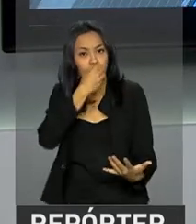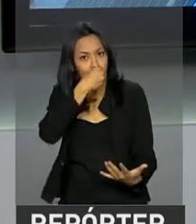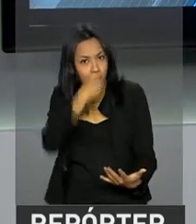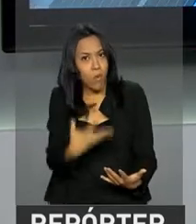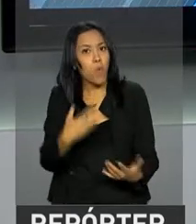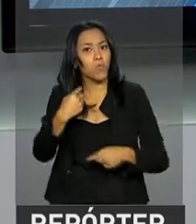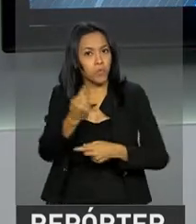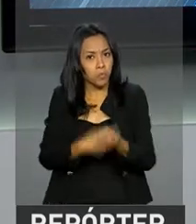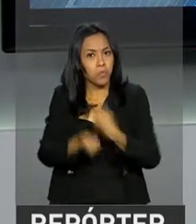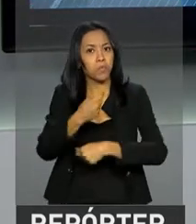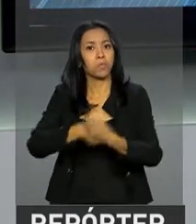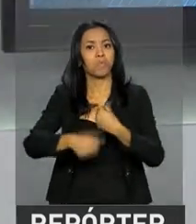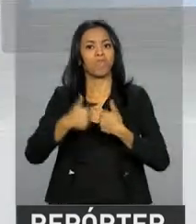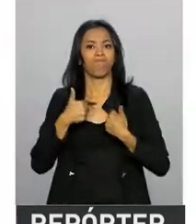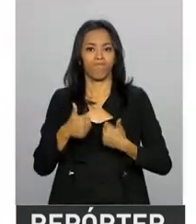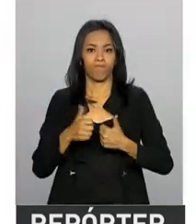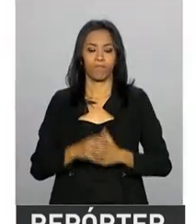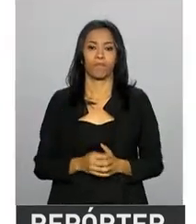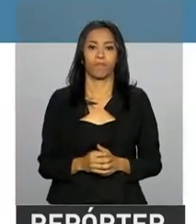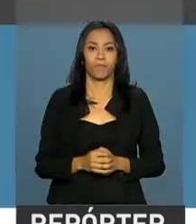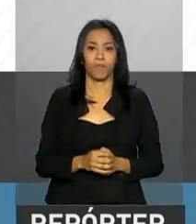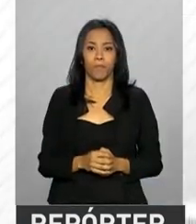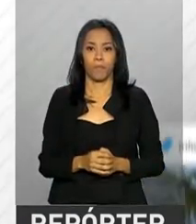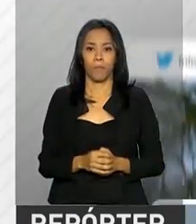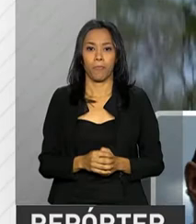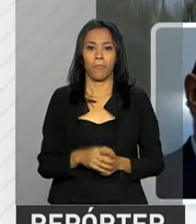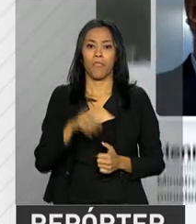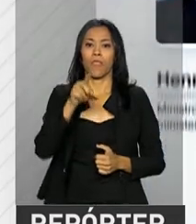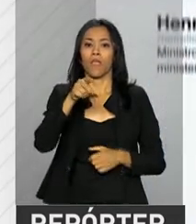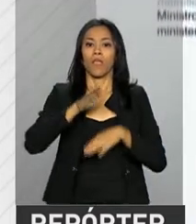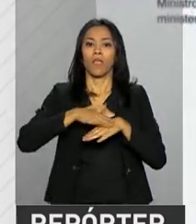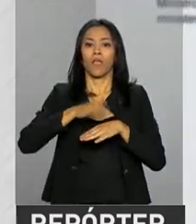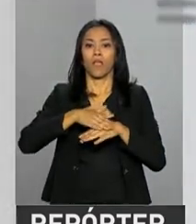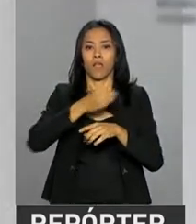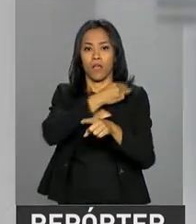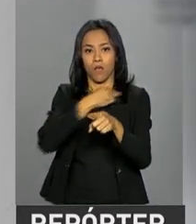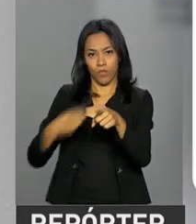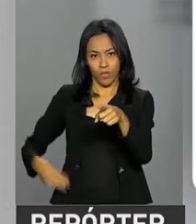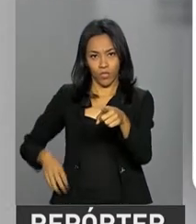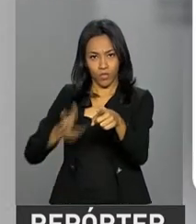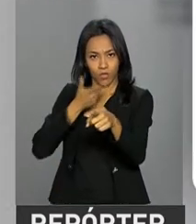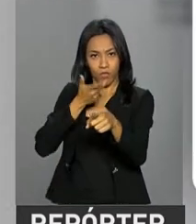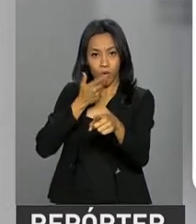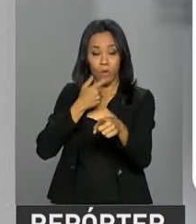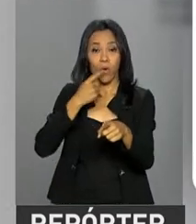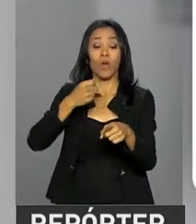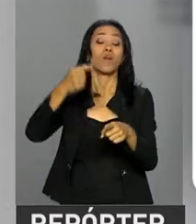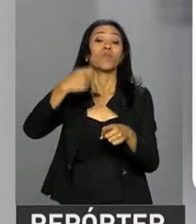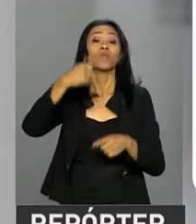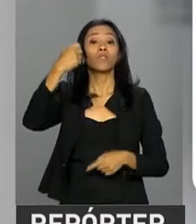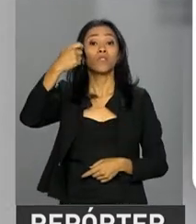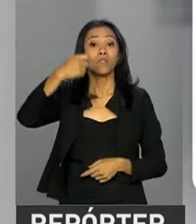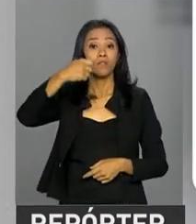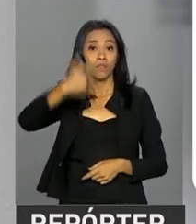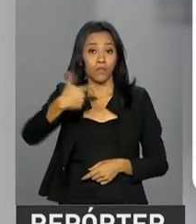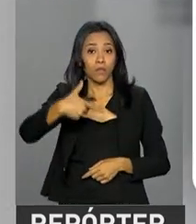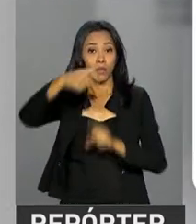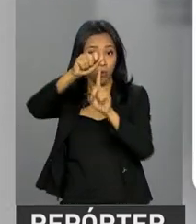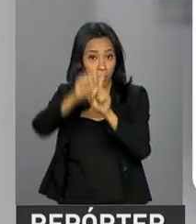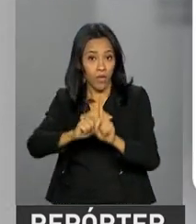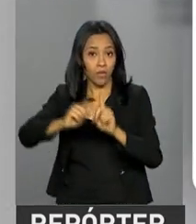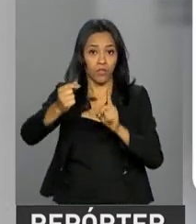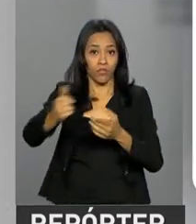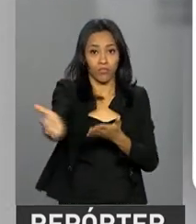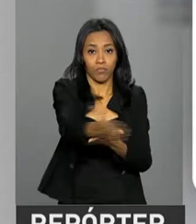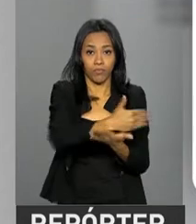da economia segundo o ministro o aumento na arrecadação pelo segundo mês consecutivo é resultado da